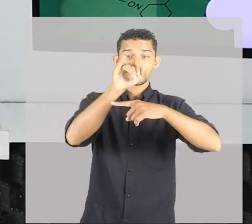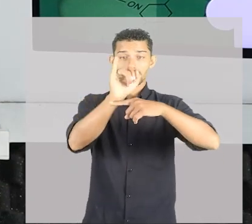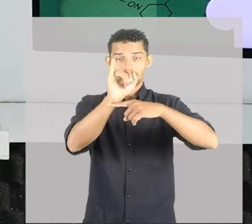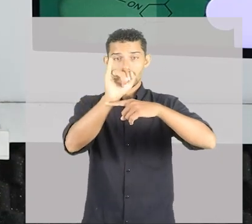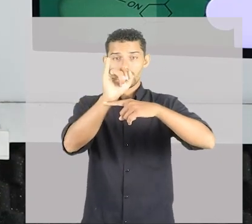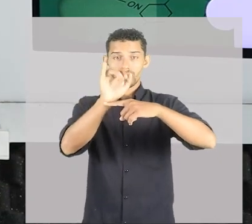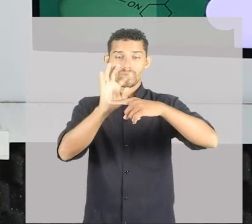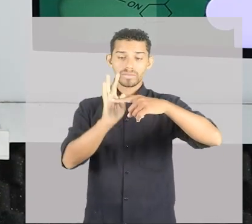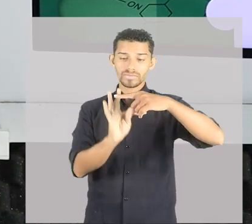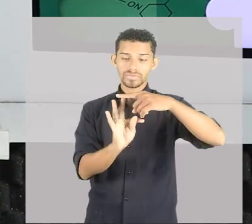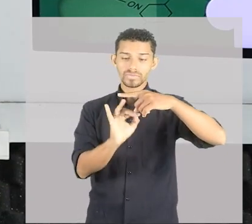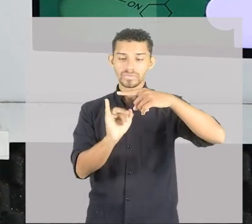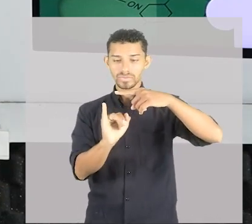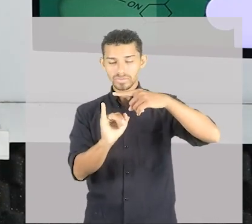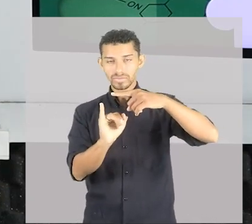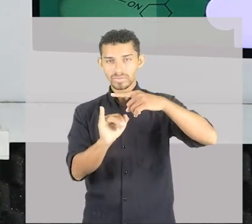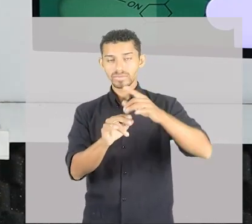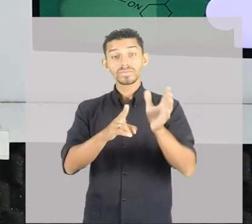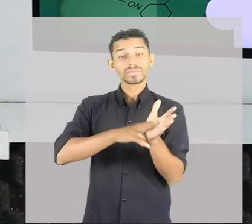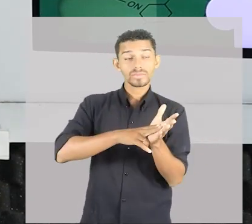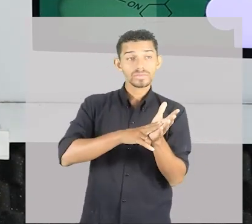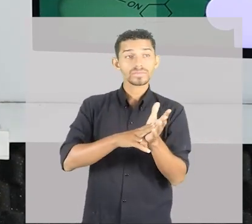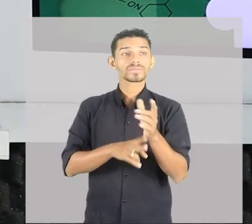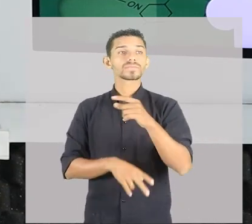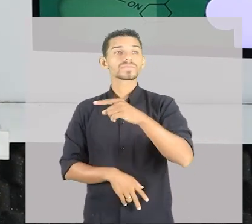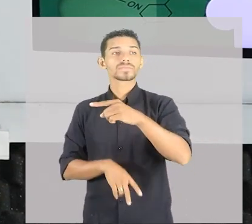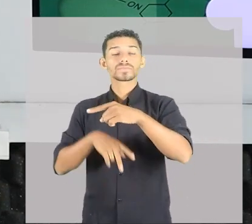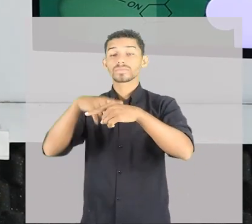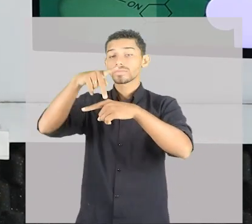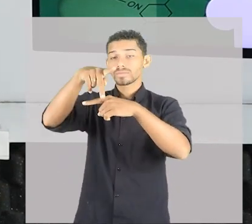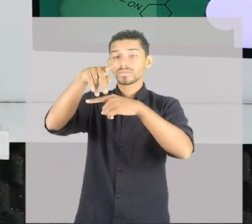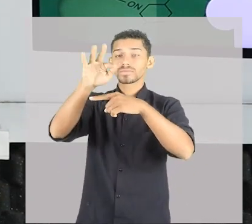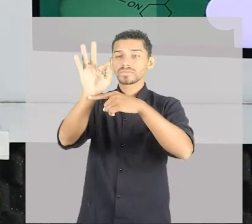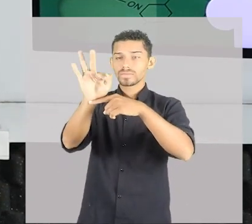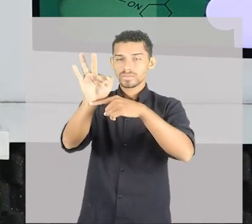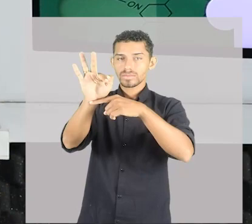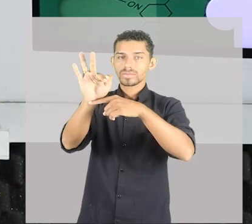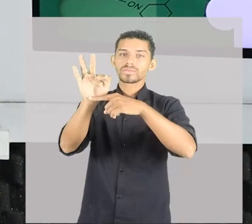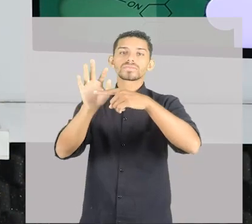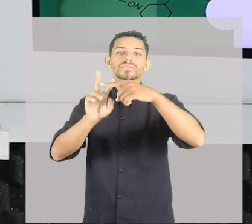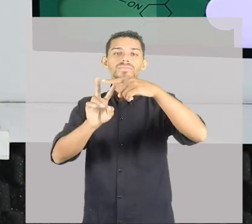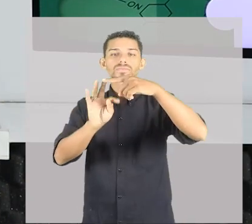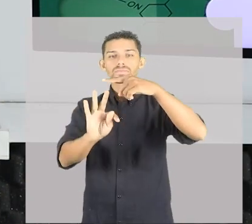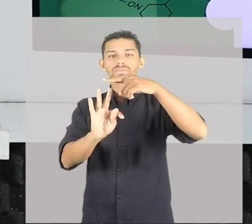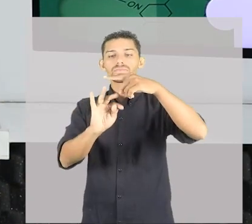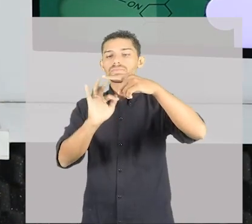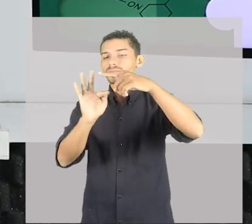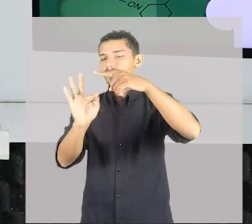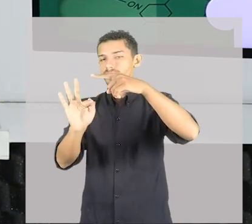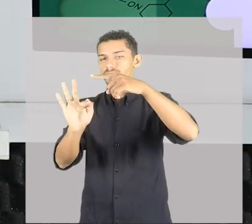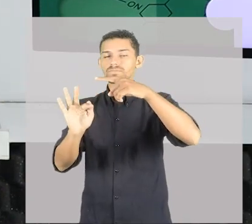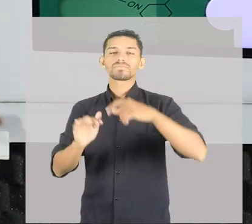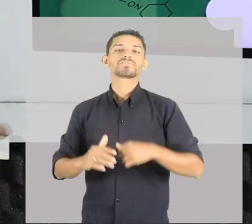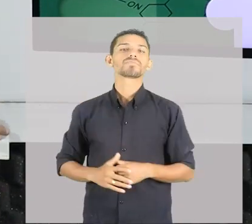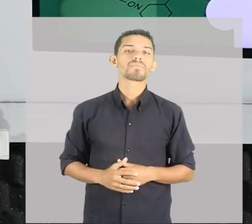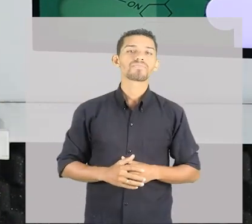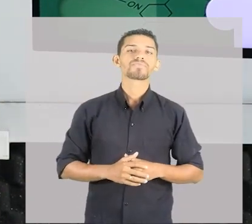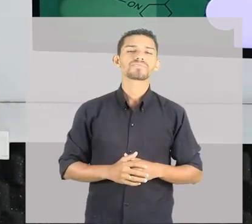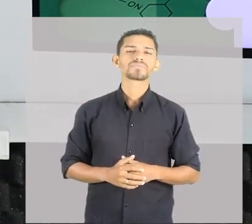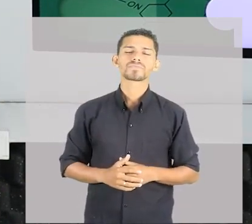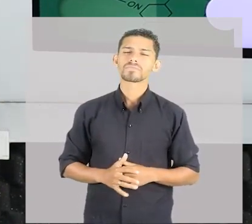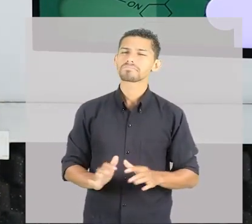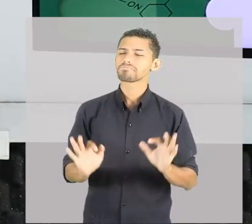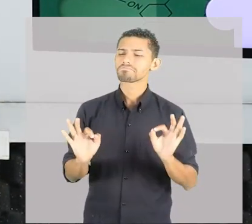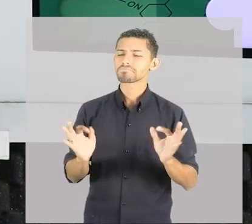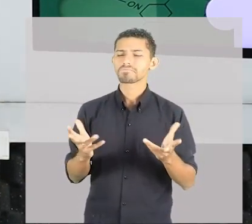Inicial por temperatura inicial é igual a pressão final por temperatura final gente olha que